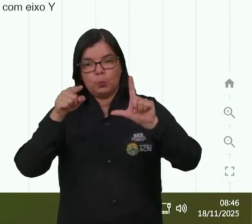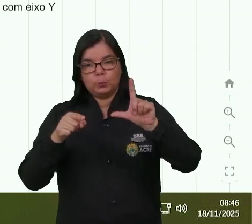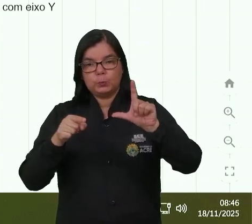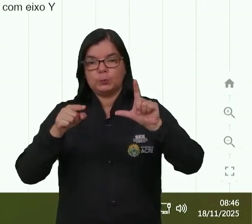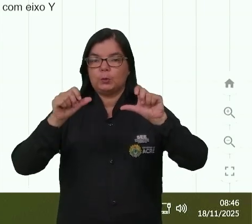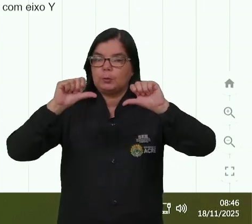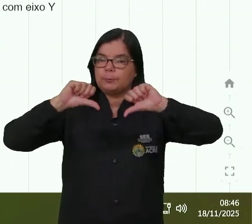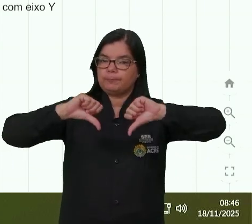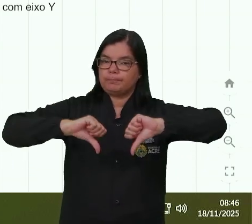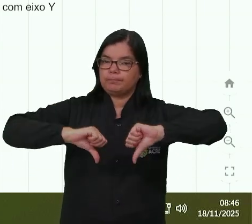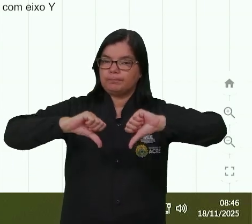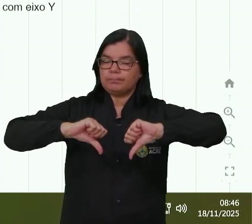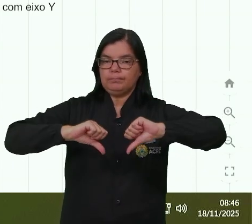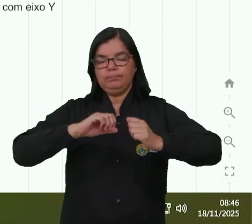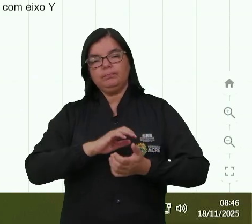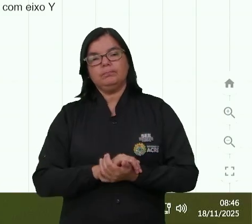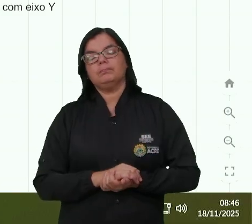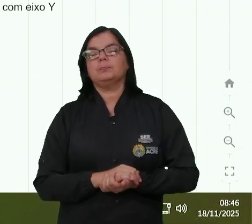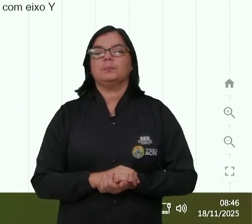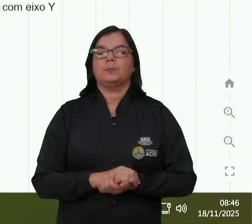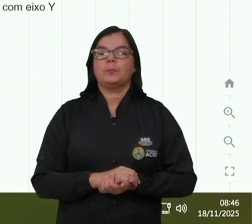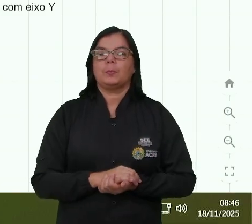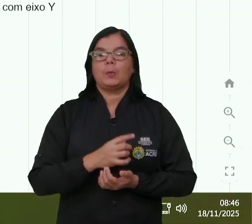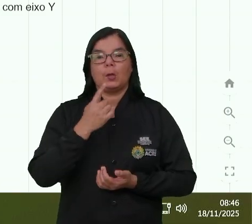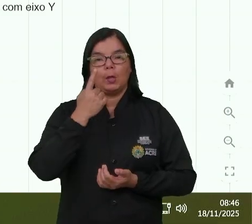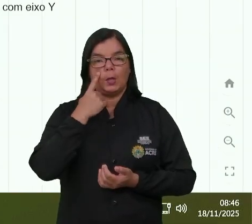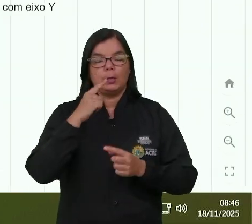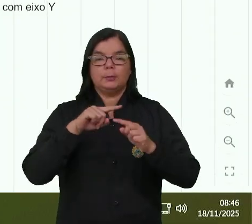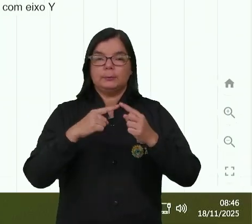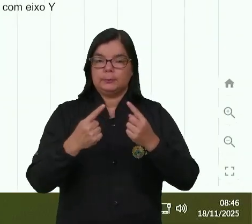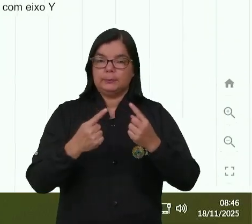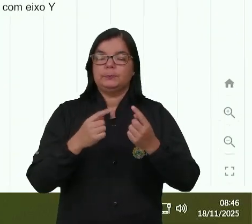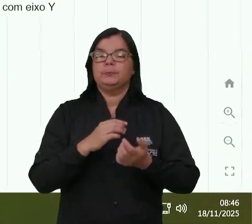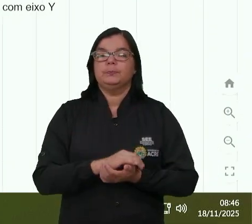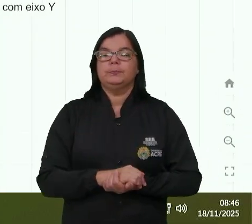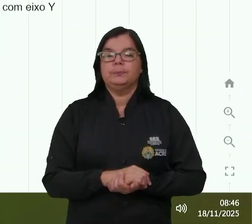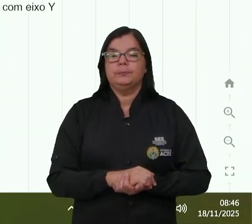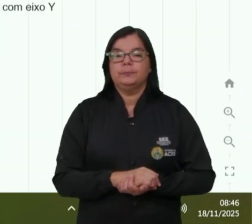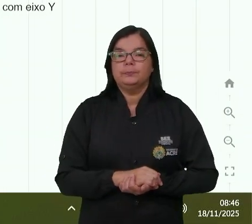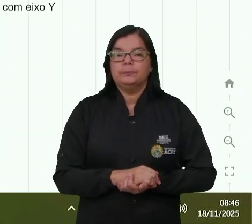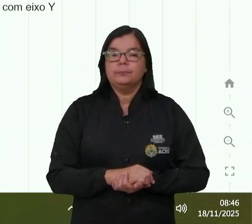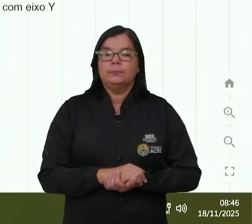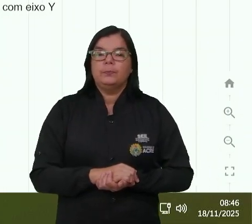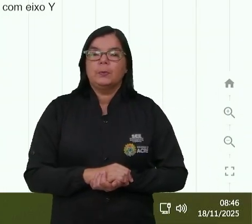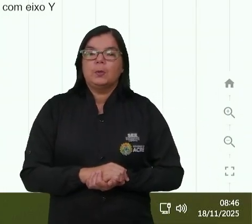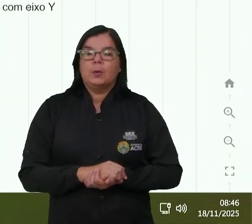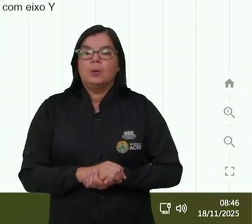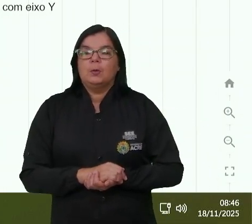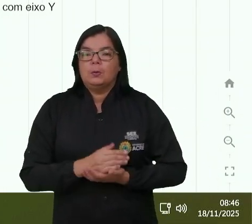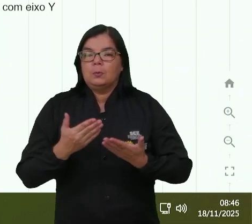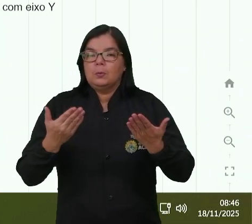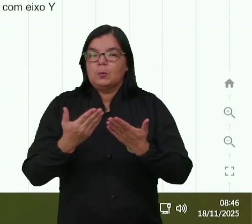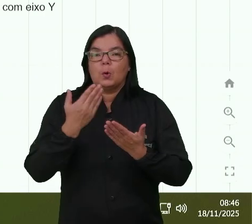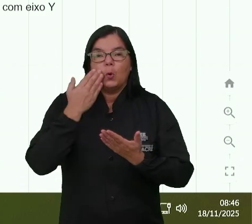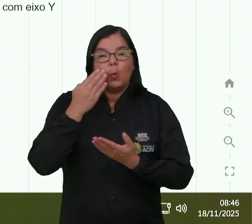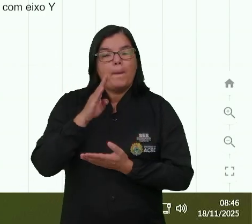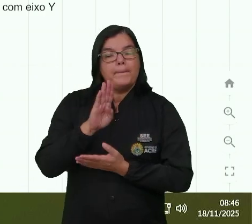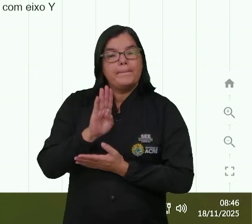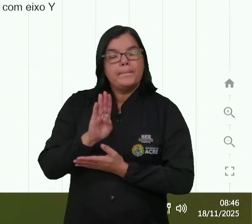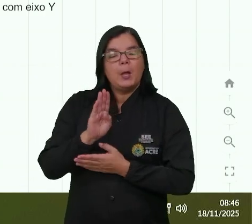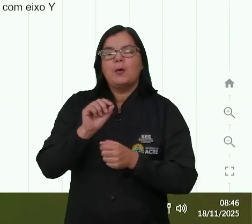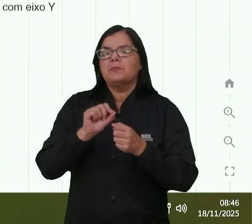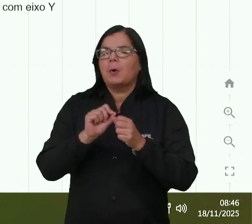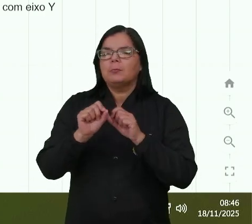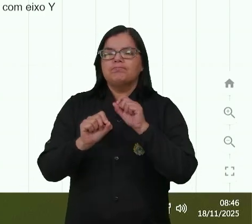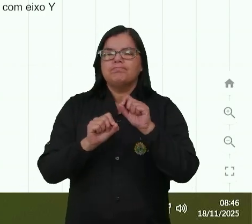você tenha compreendido o que é que esse A faz no gráfico da parábola. Agora vamos entender o que é que esse B faz.